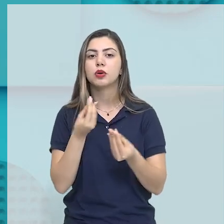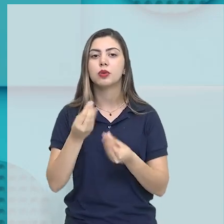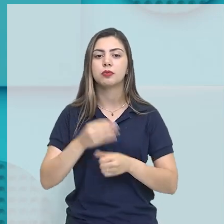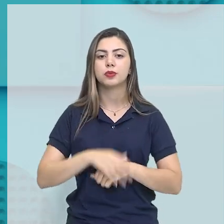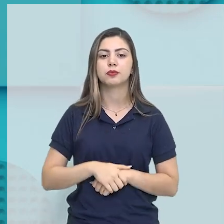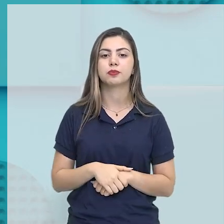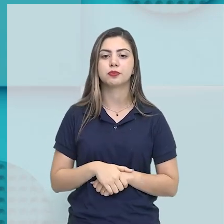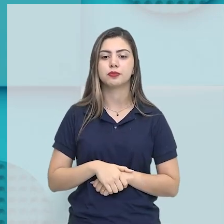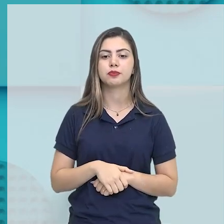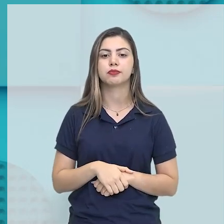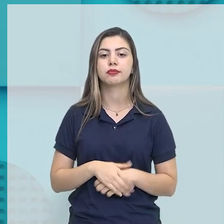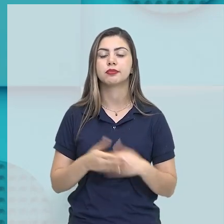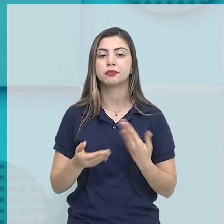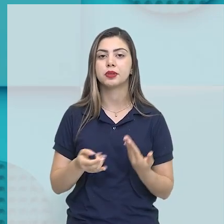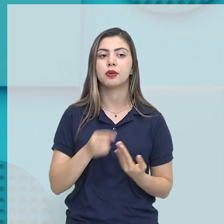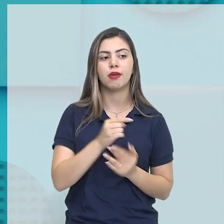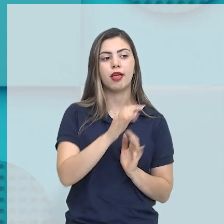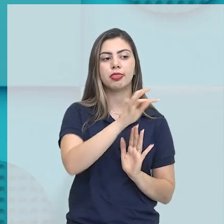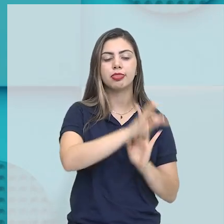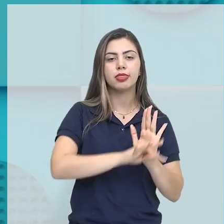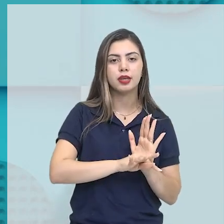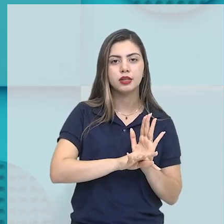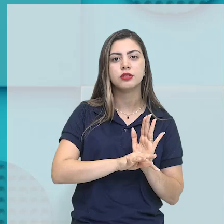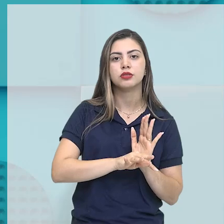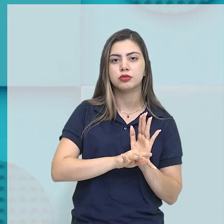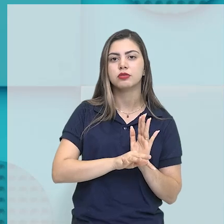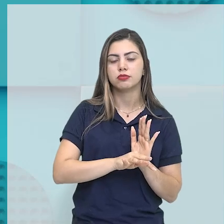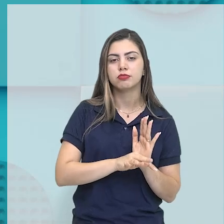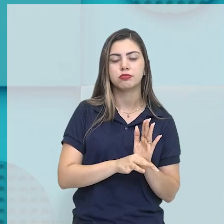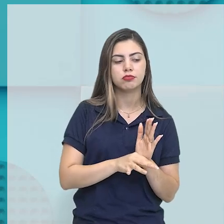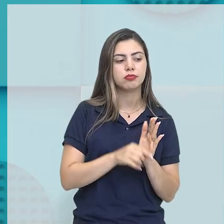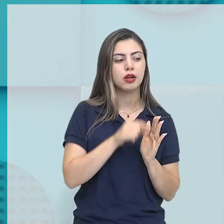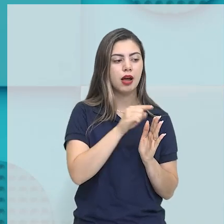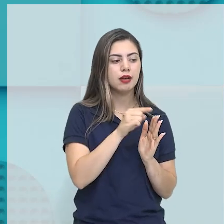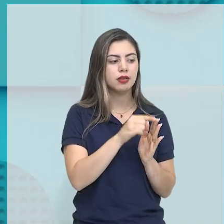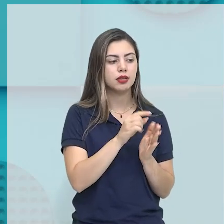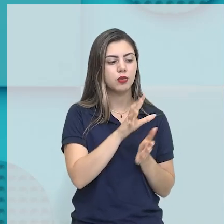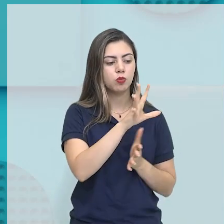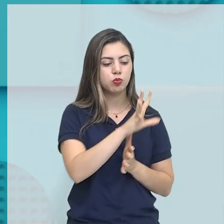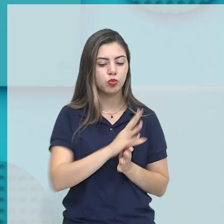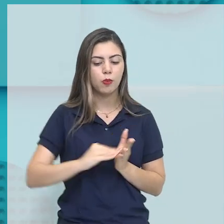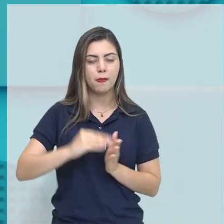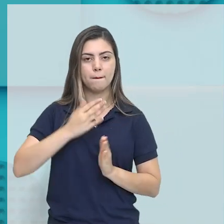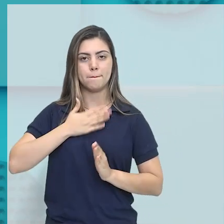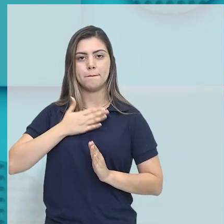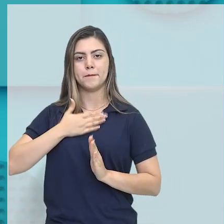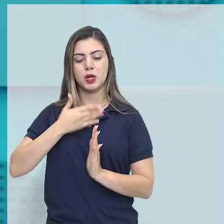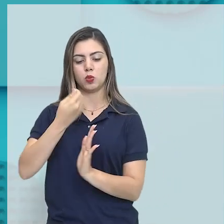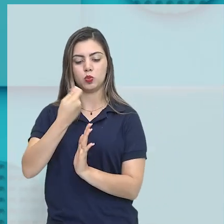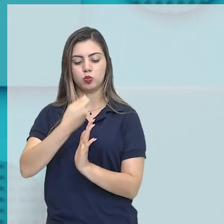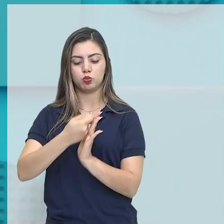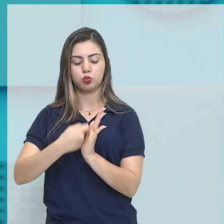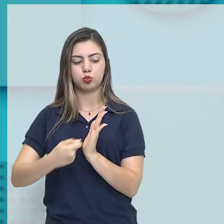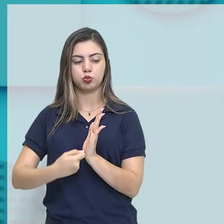retirar partes do texto original e colocar no seu novo texto e